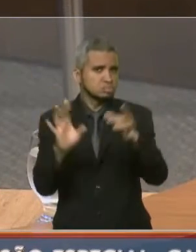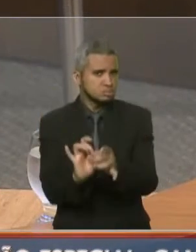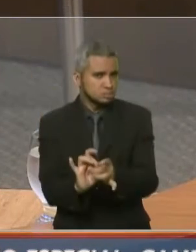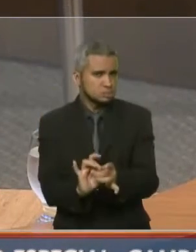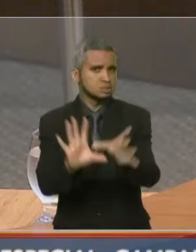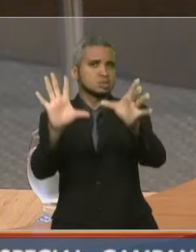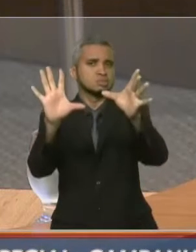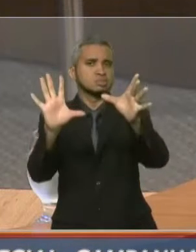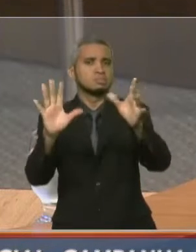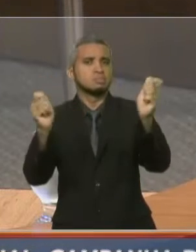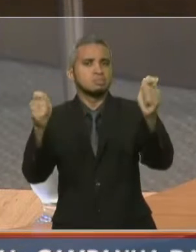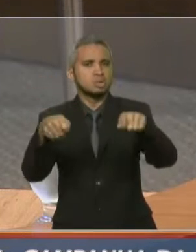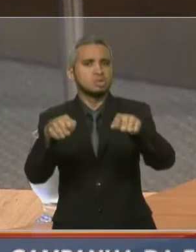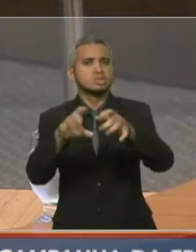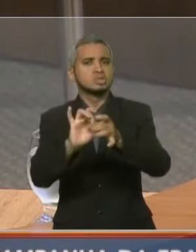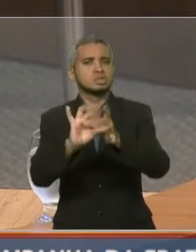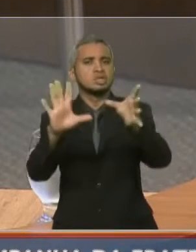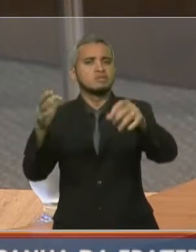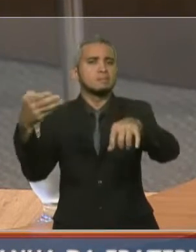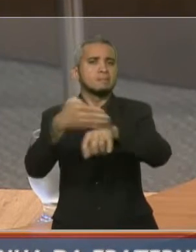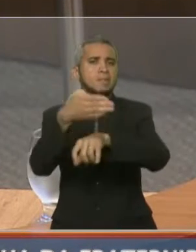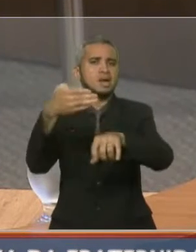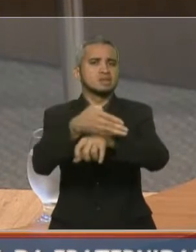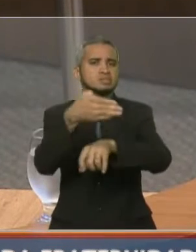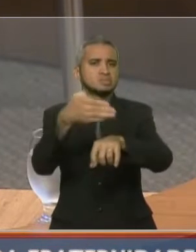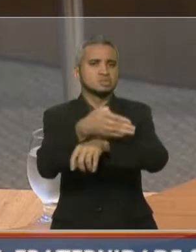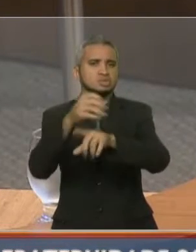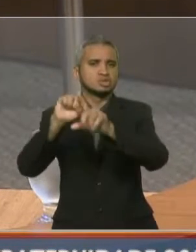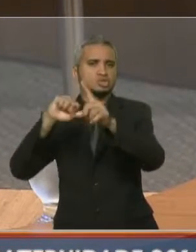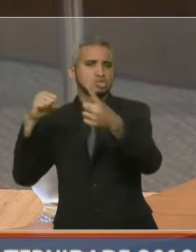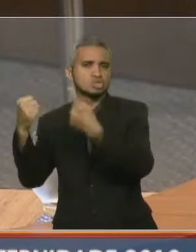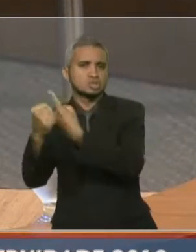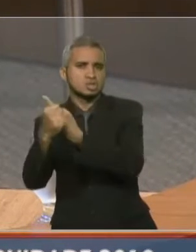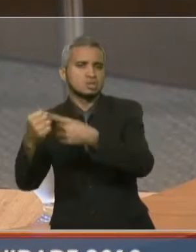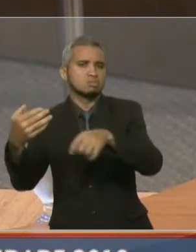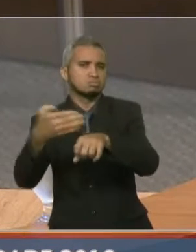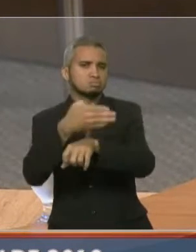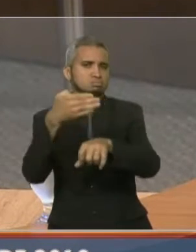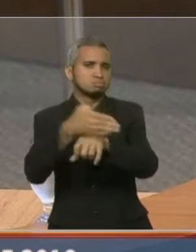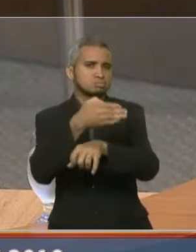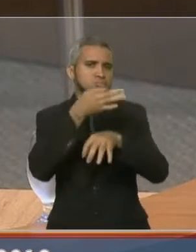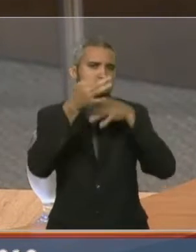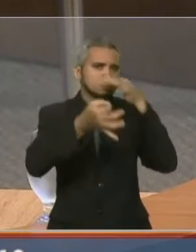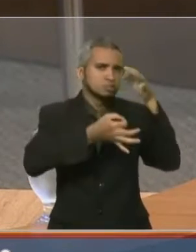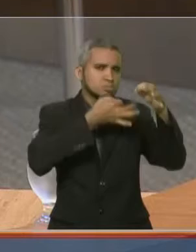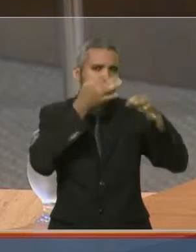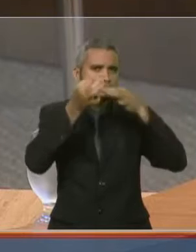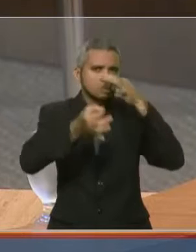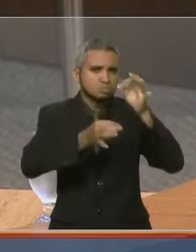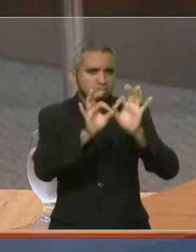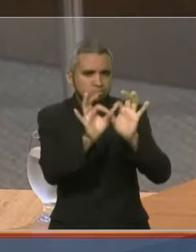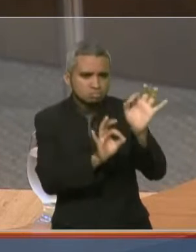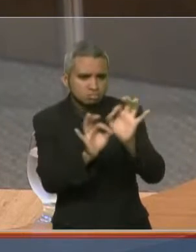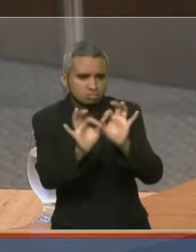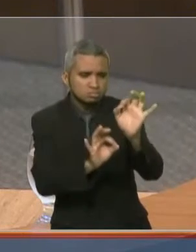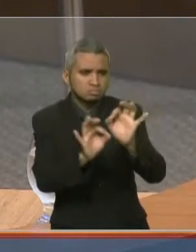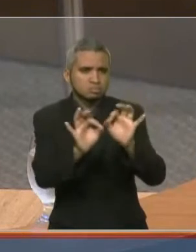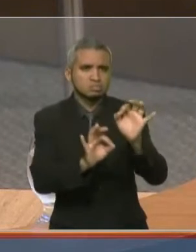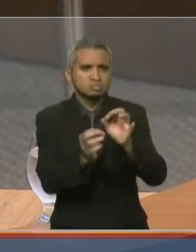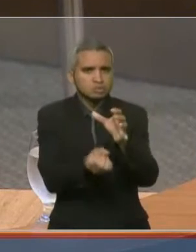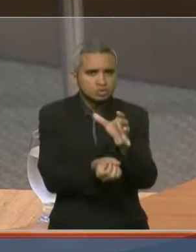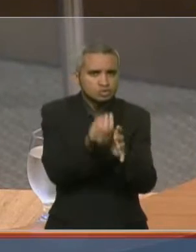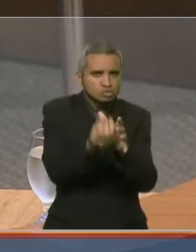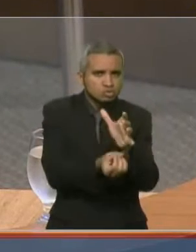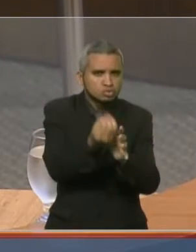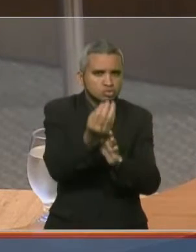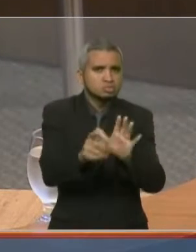a participação direta da sociedade na elaboração e na implementação